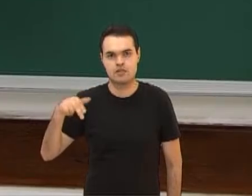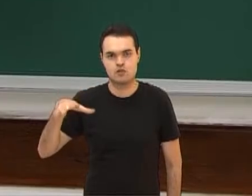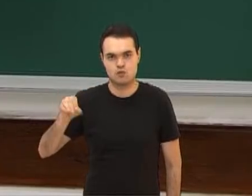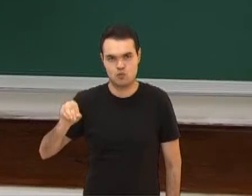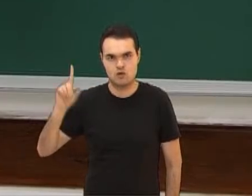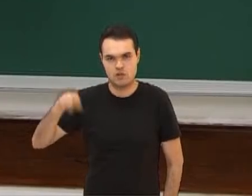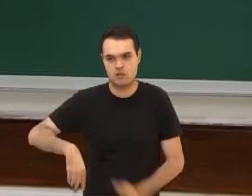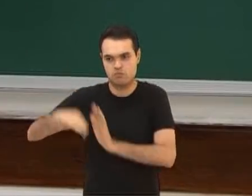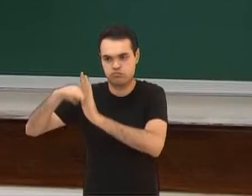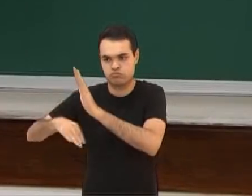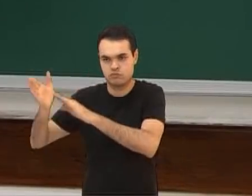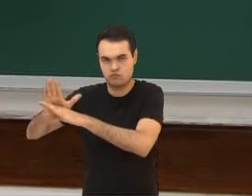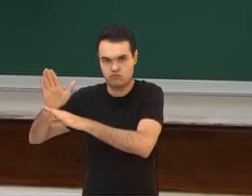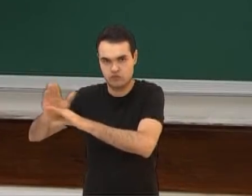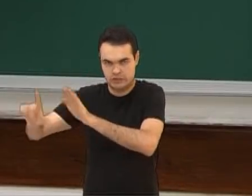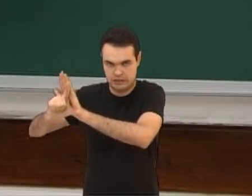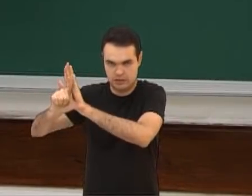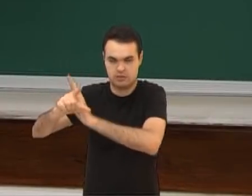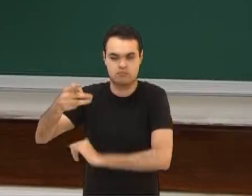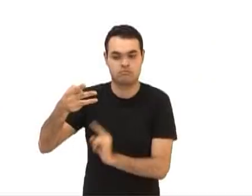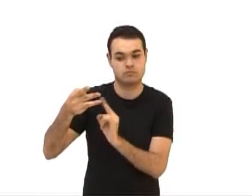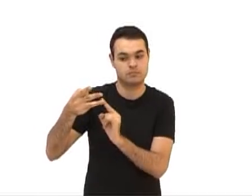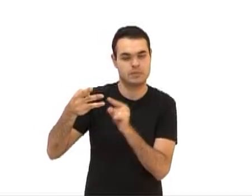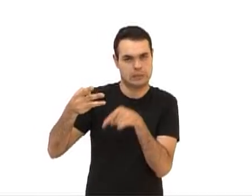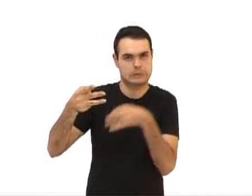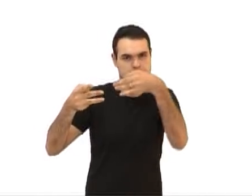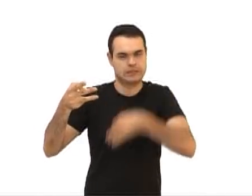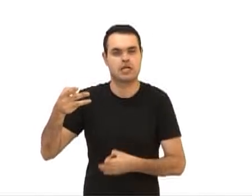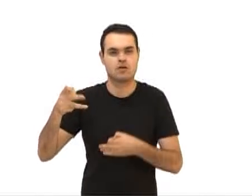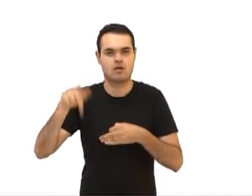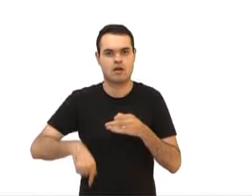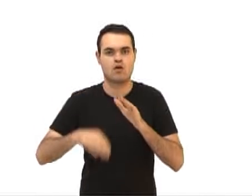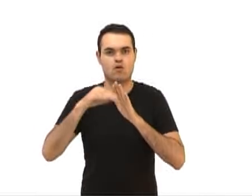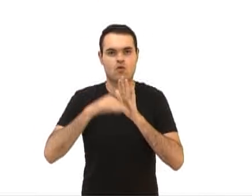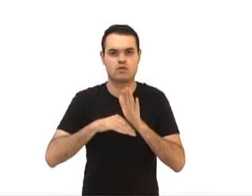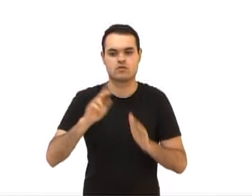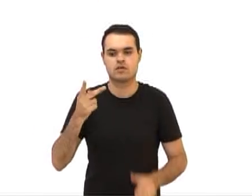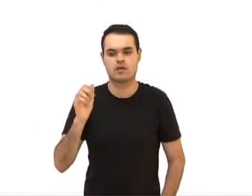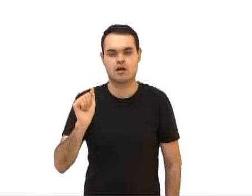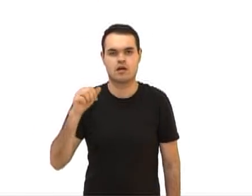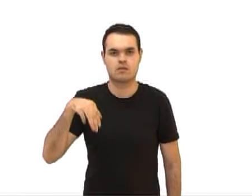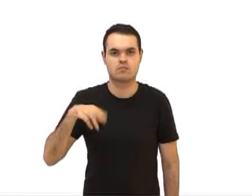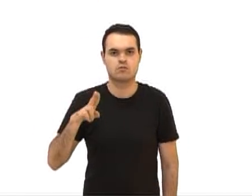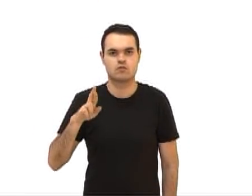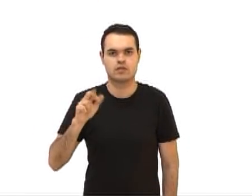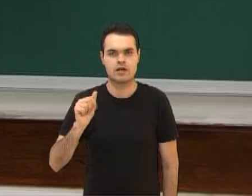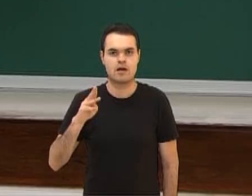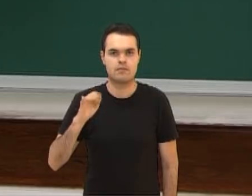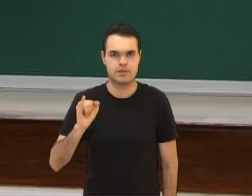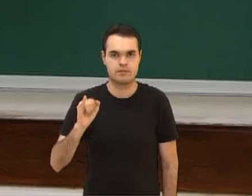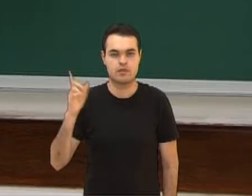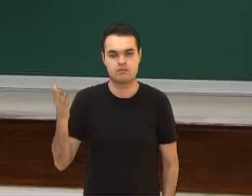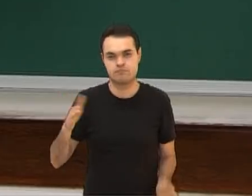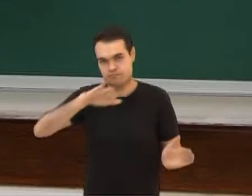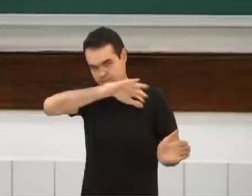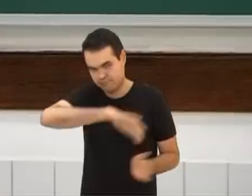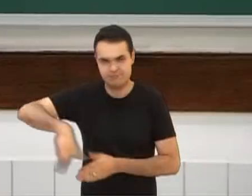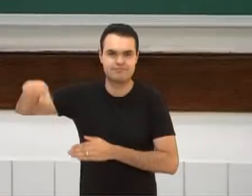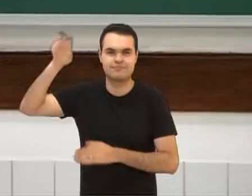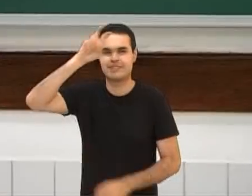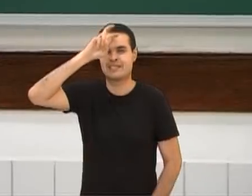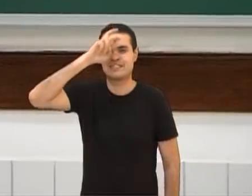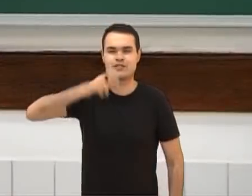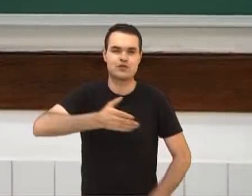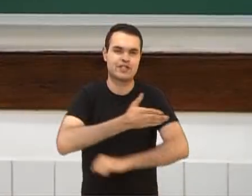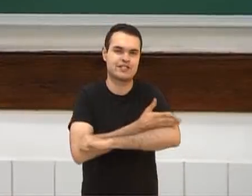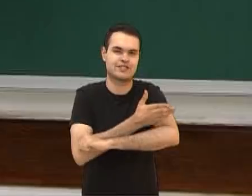lá que ajudava nas leis. Lógico que a gente está falando do Código de Hammurabi, né? Prosseguindo, Egito Antigo,